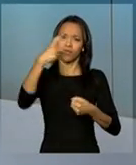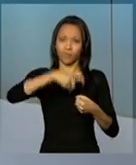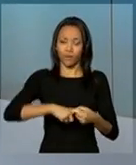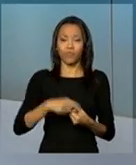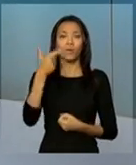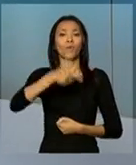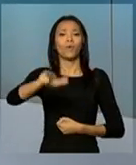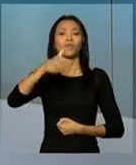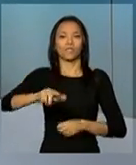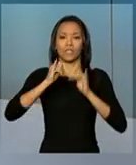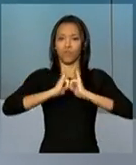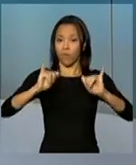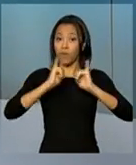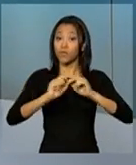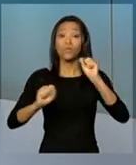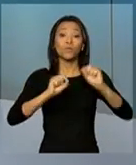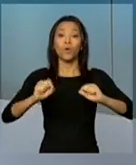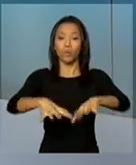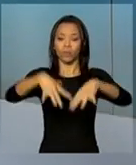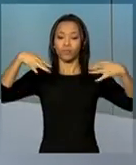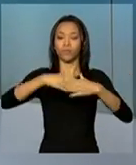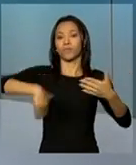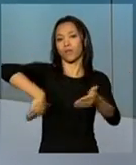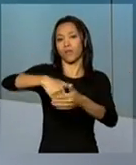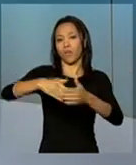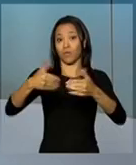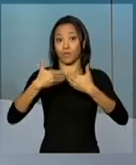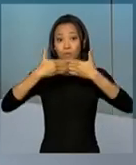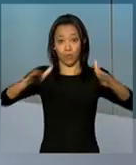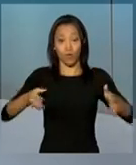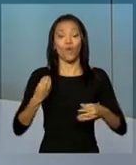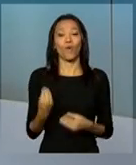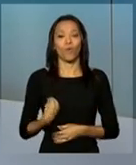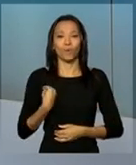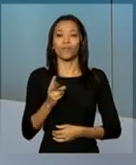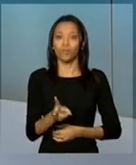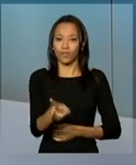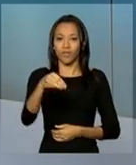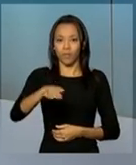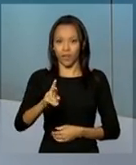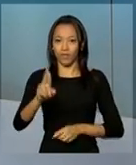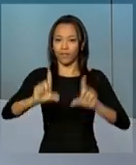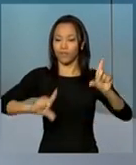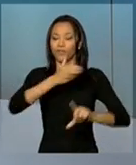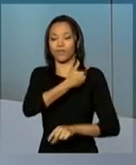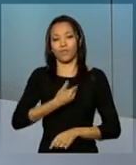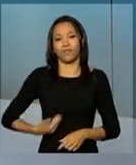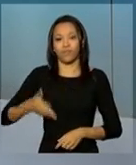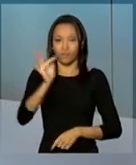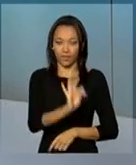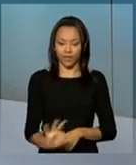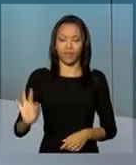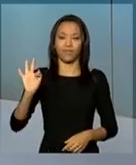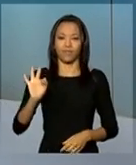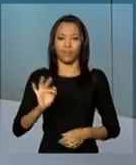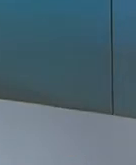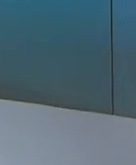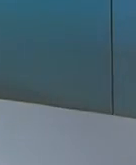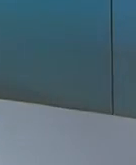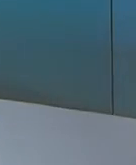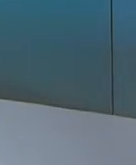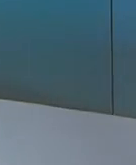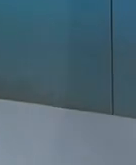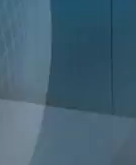com outras informações sobre a inauguração do estádio Beira-Rio. Continue com a gente aqui na NBR, a TV do Governo Federal.